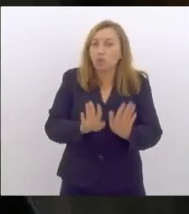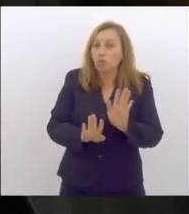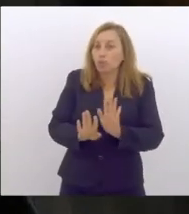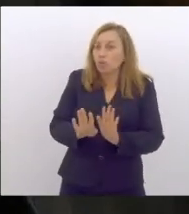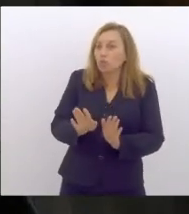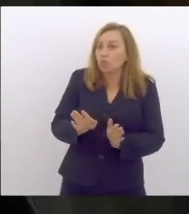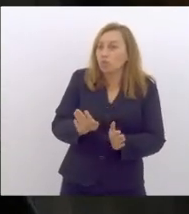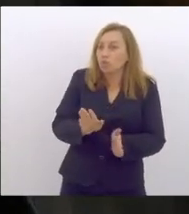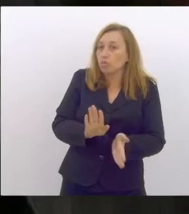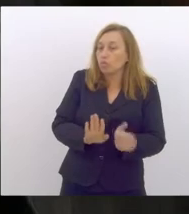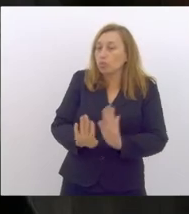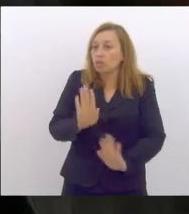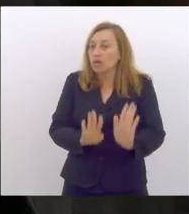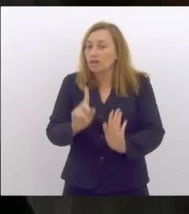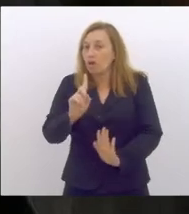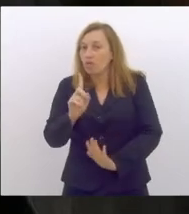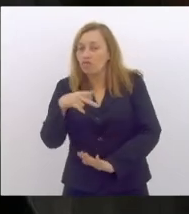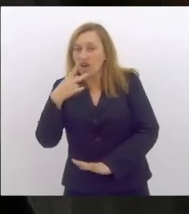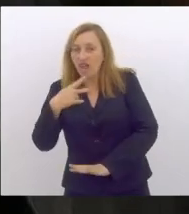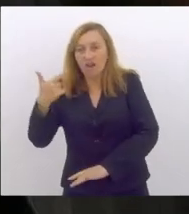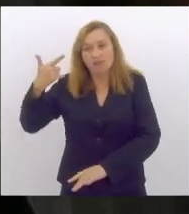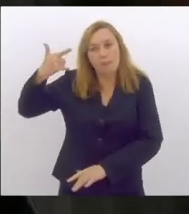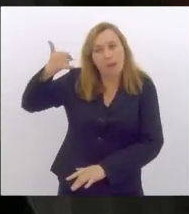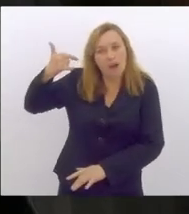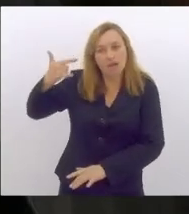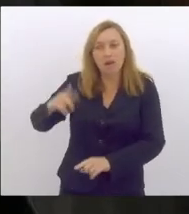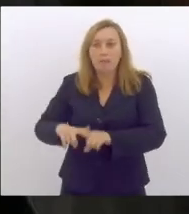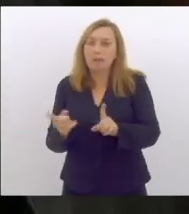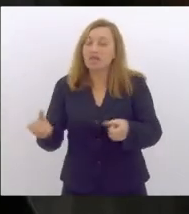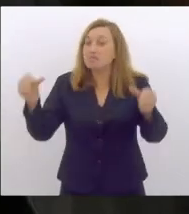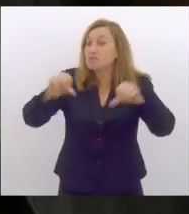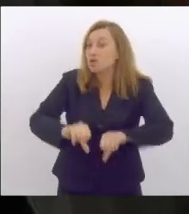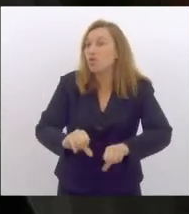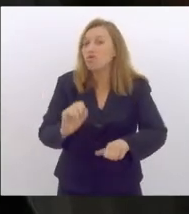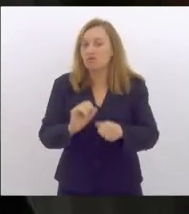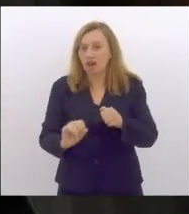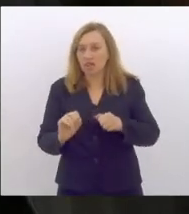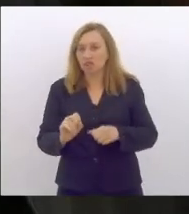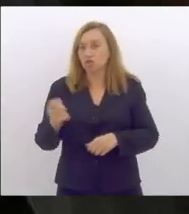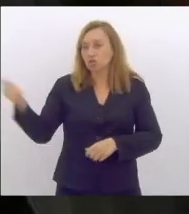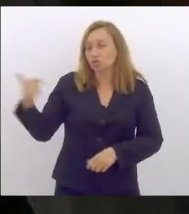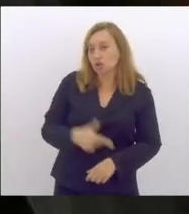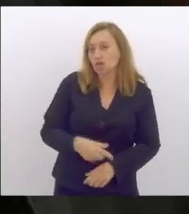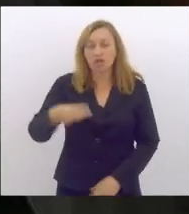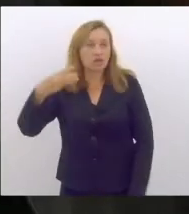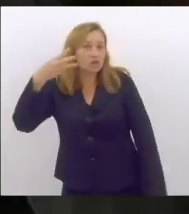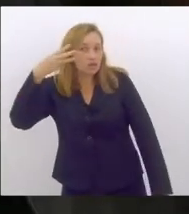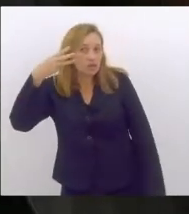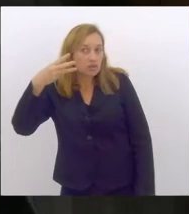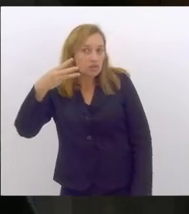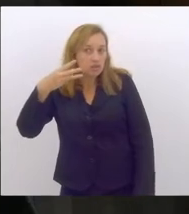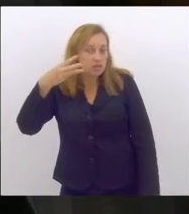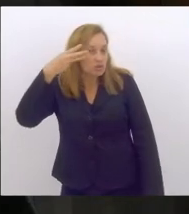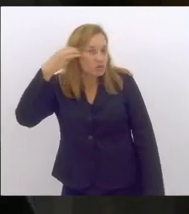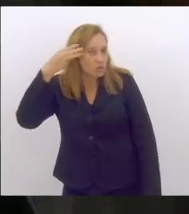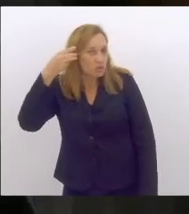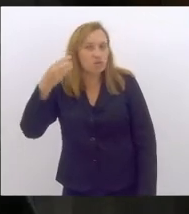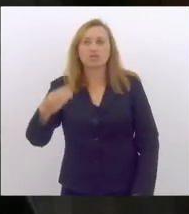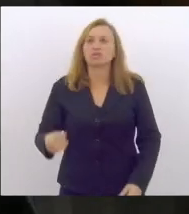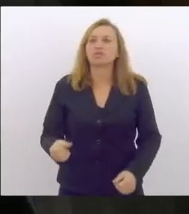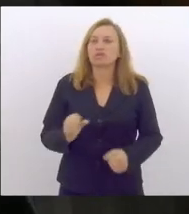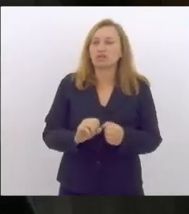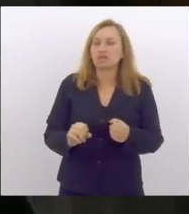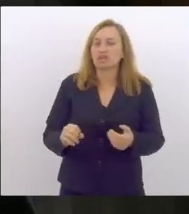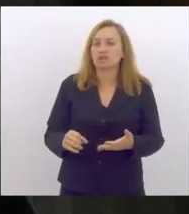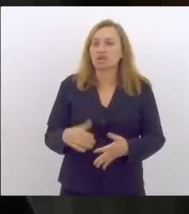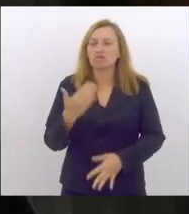de não falar de tiro na cabecinha mas faz pior do que fazia seu parceiro seu companheiro de chapo Wilson que era